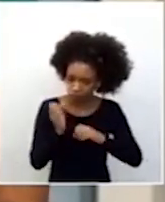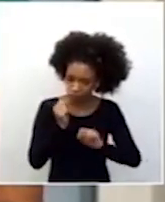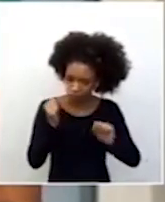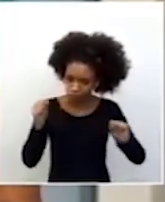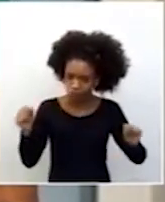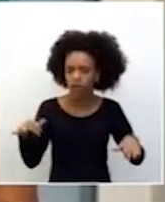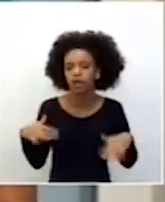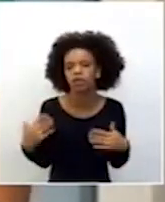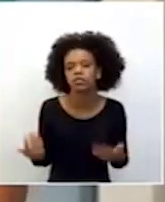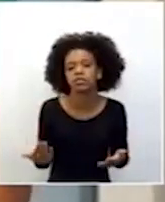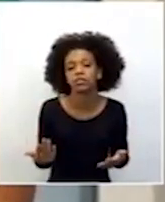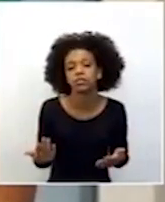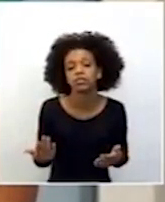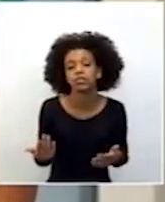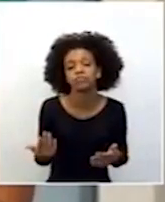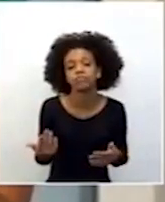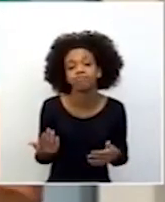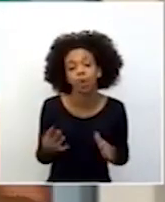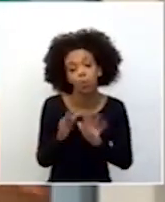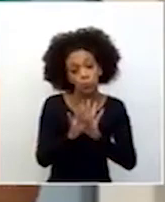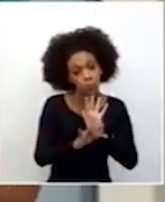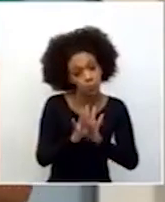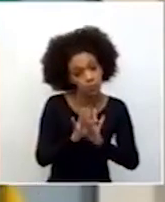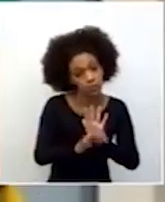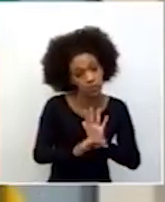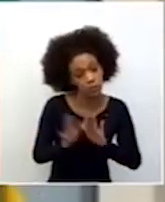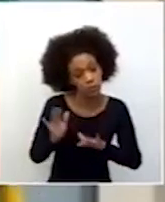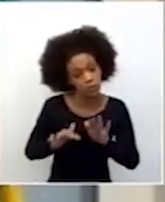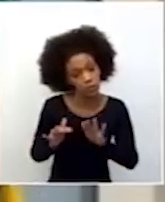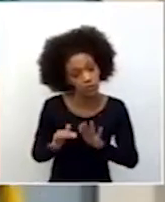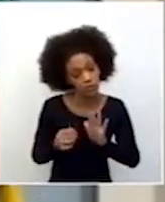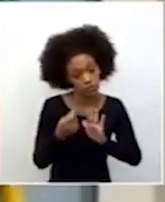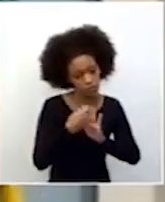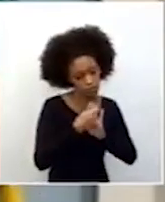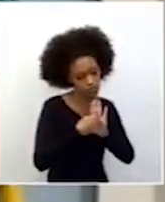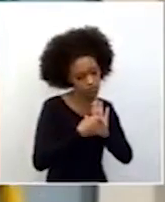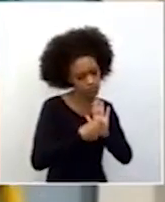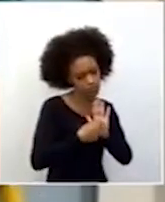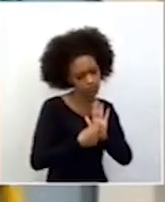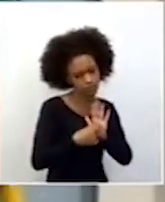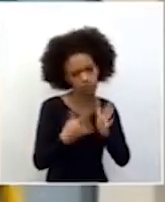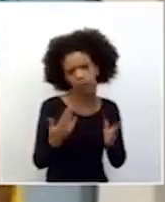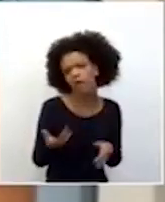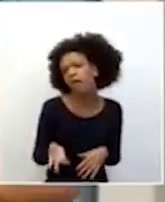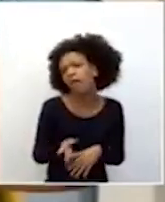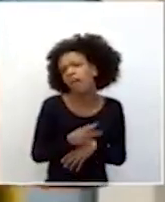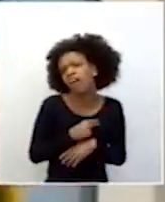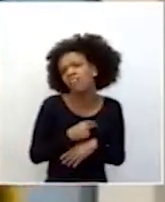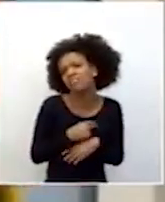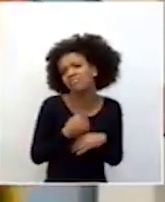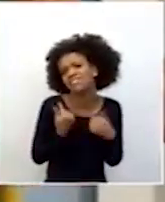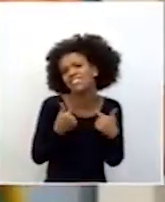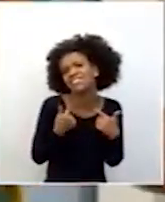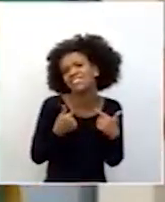num texto, quando a gente coloca em sentido figurado, ai, eu estou rindo